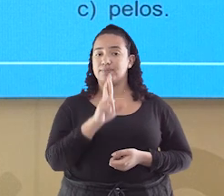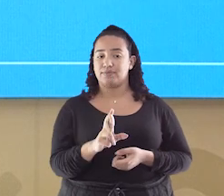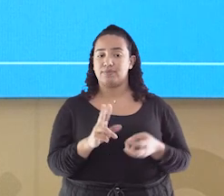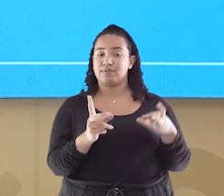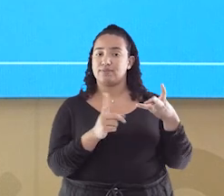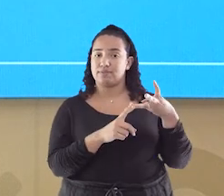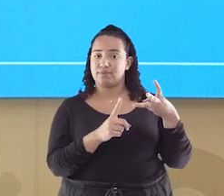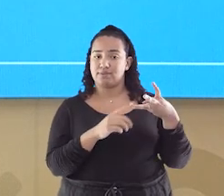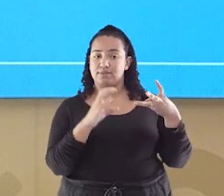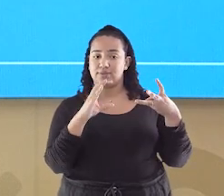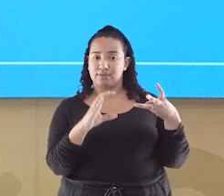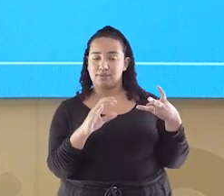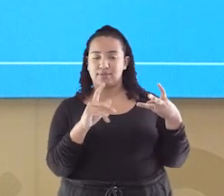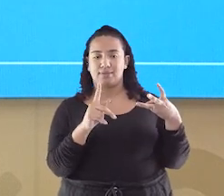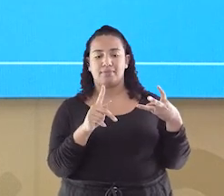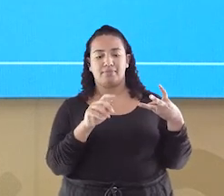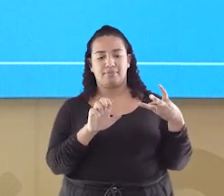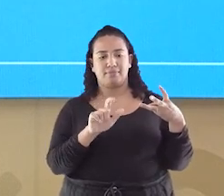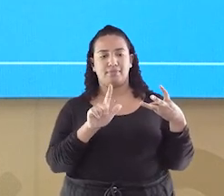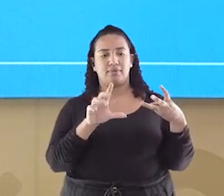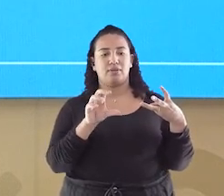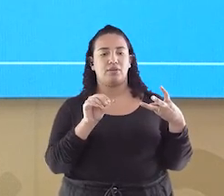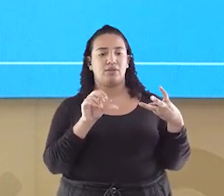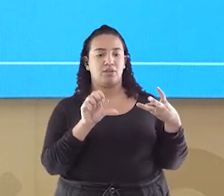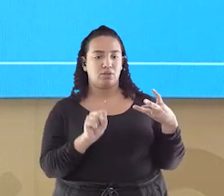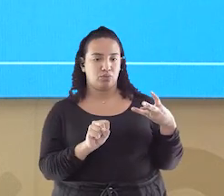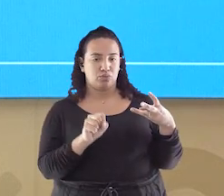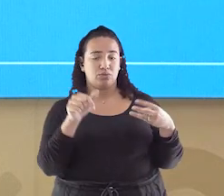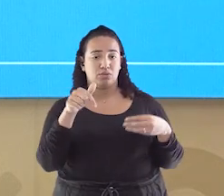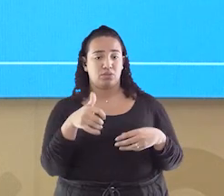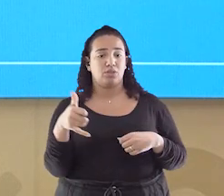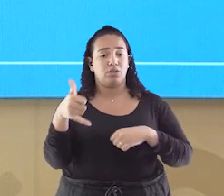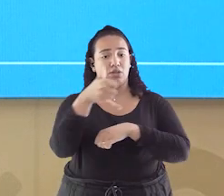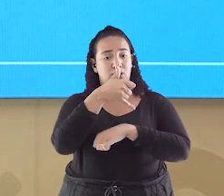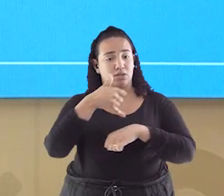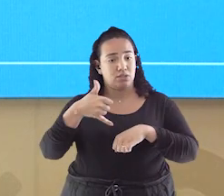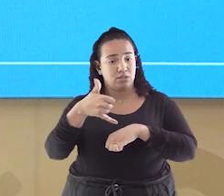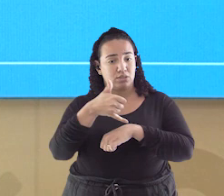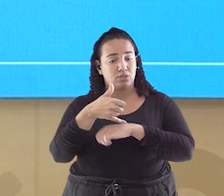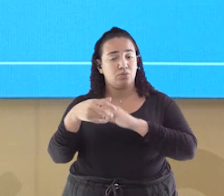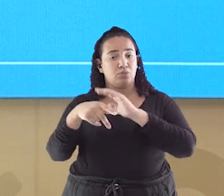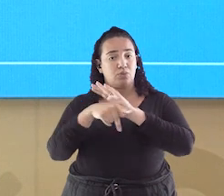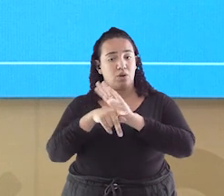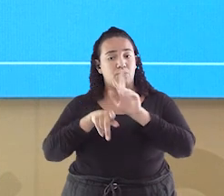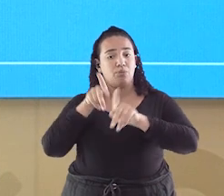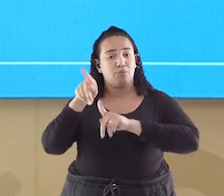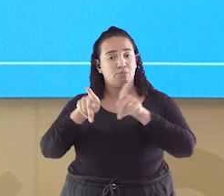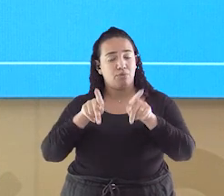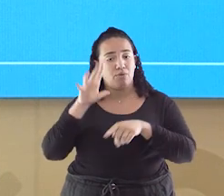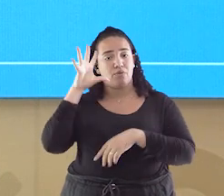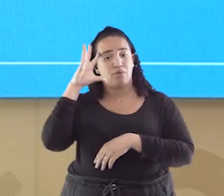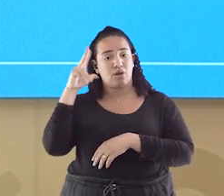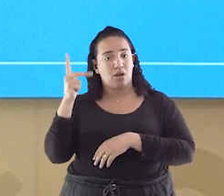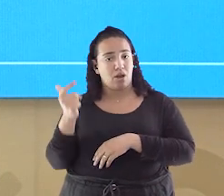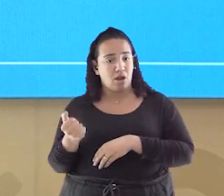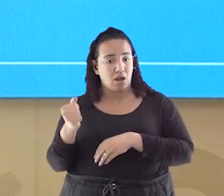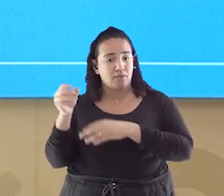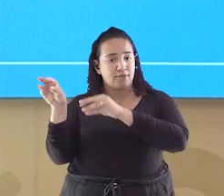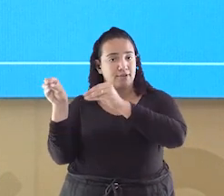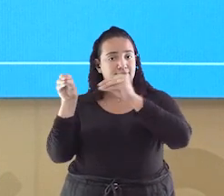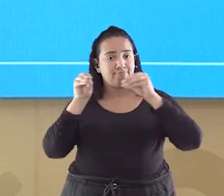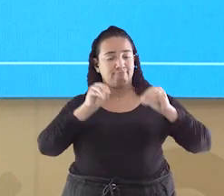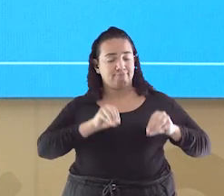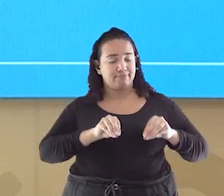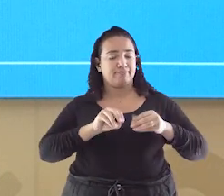Resposta da questão 2. Letra C, pelos. O uso do azeite de dendê é um costume trazido pelos povos vindos de